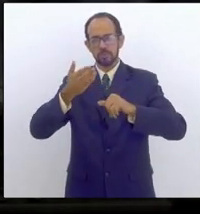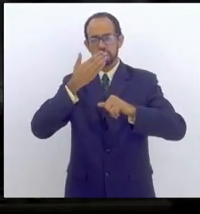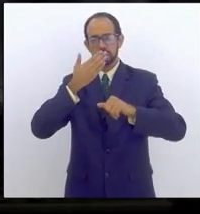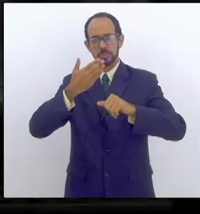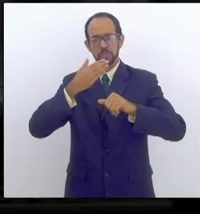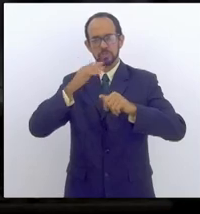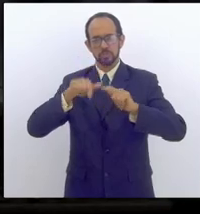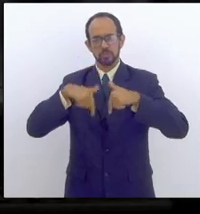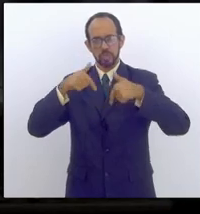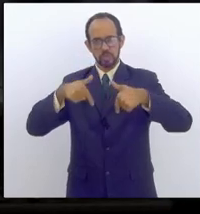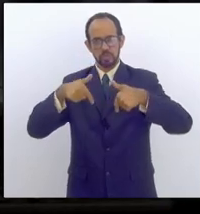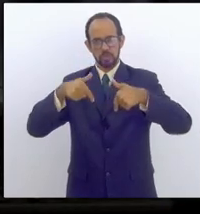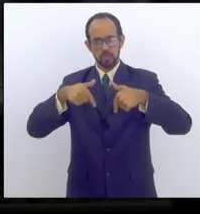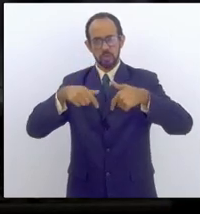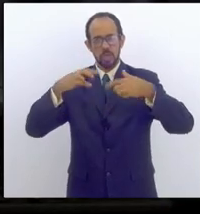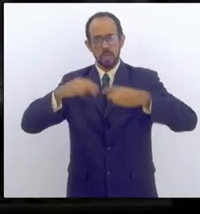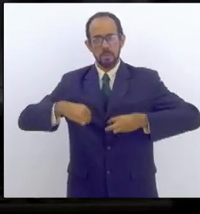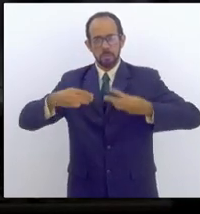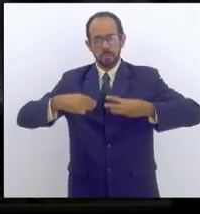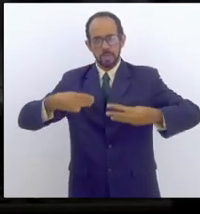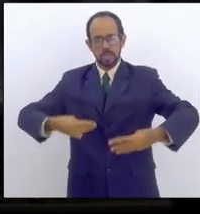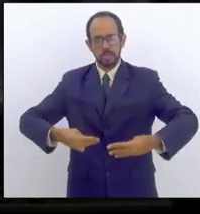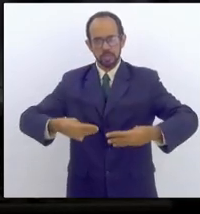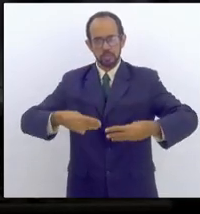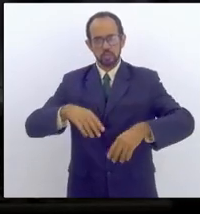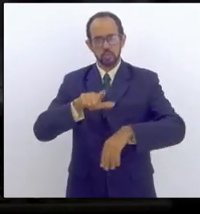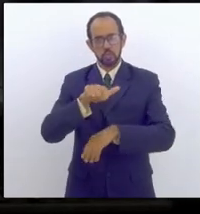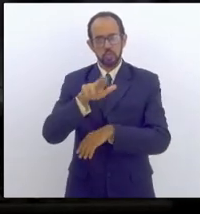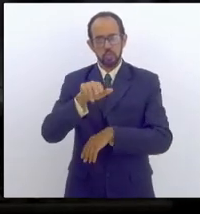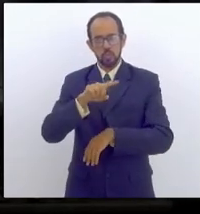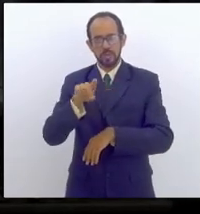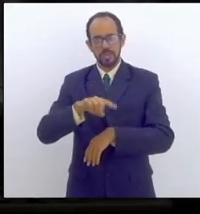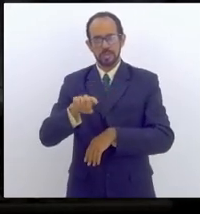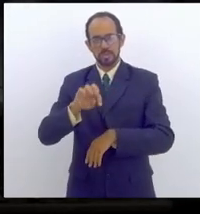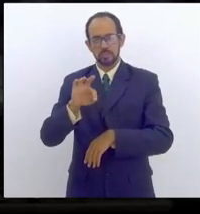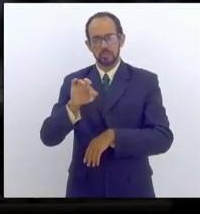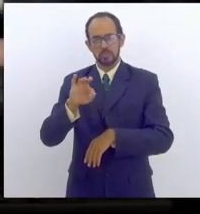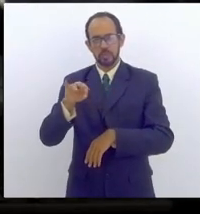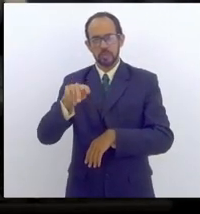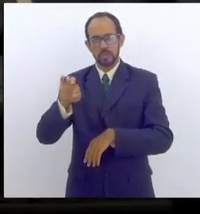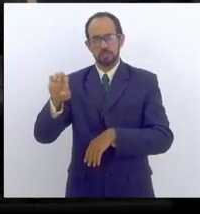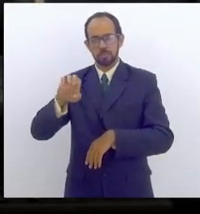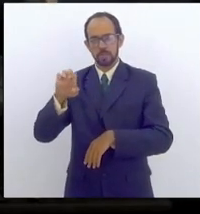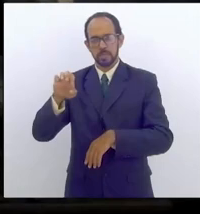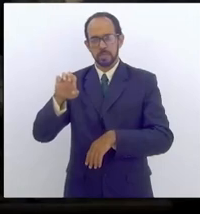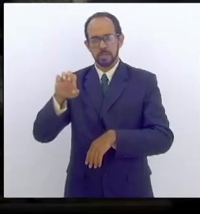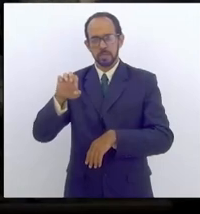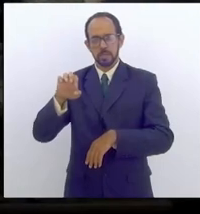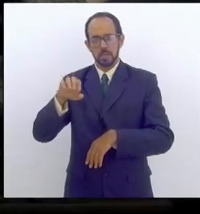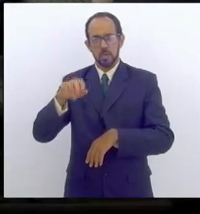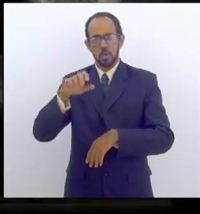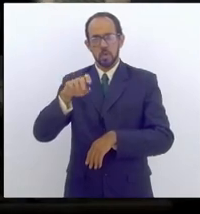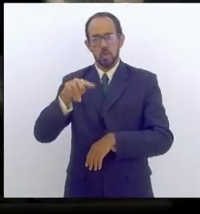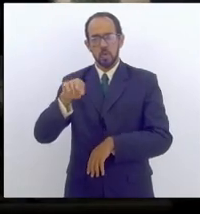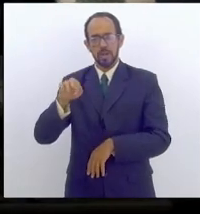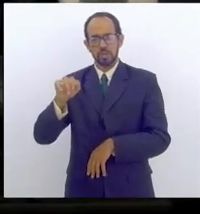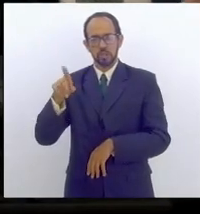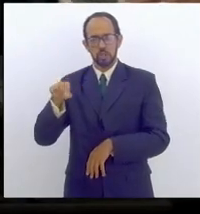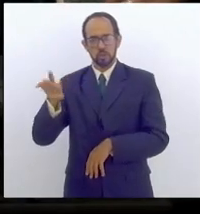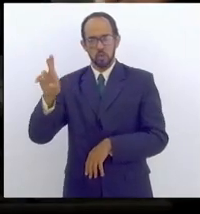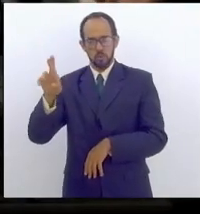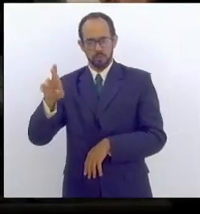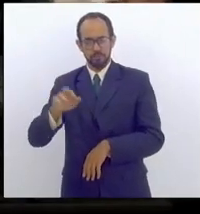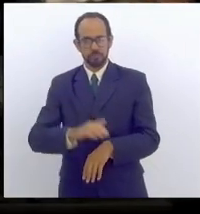providência. Ministro Luiz Felipe Salomão, Corregedor Nacional de Justiça. O procurador, doutor